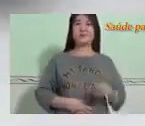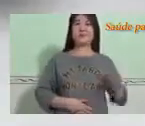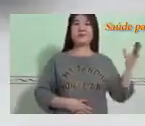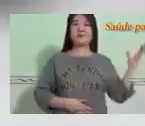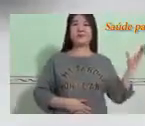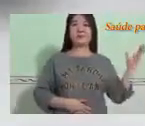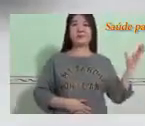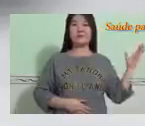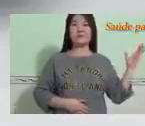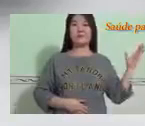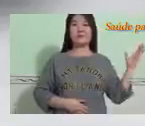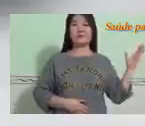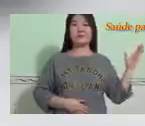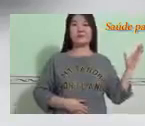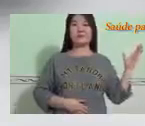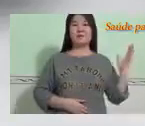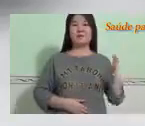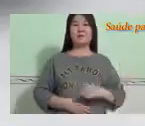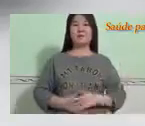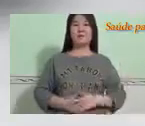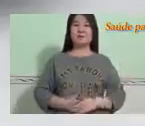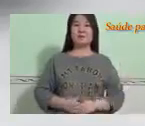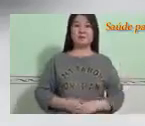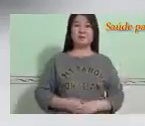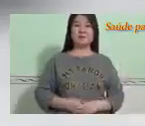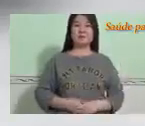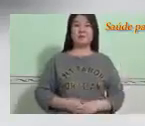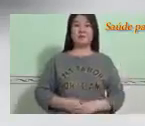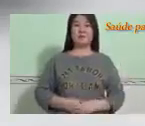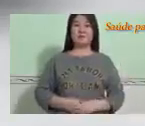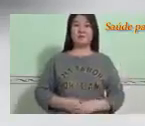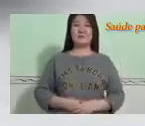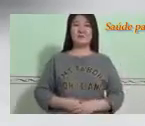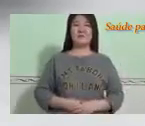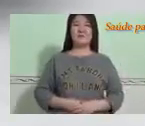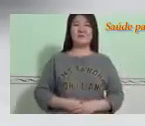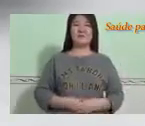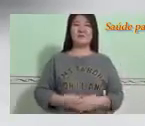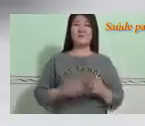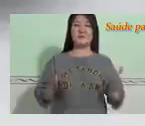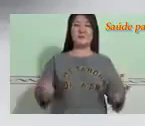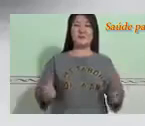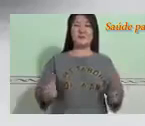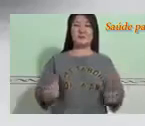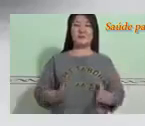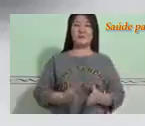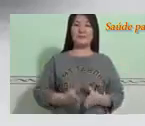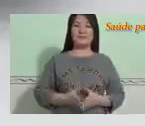colherão partes do tecido que cresceu para analisar os efeitos provocados pela aroialectina no corpo dos